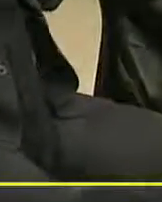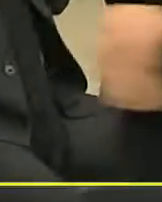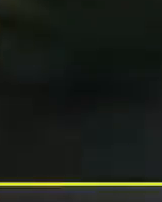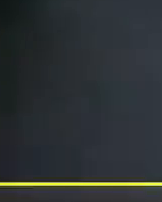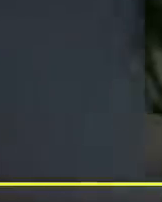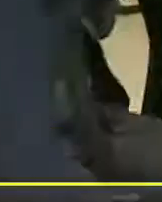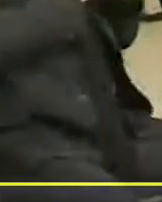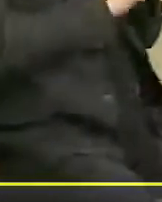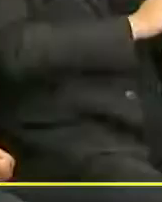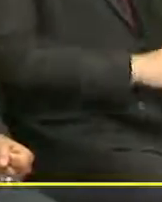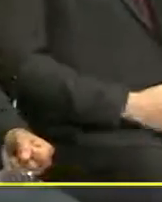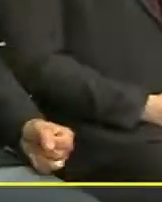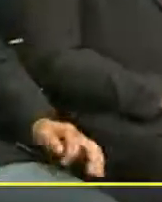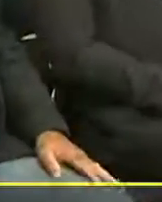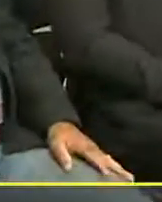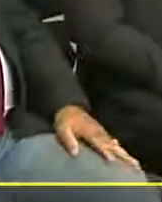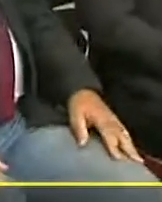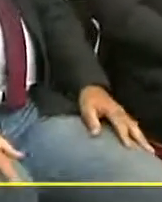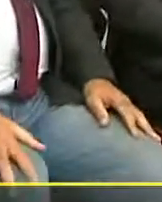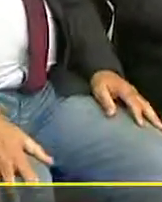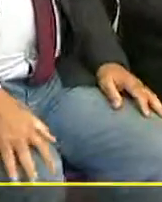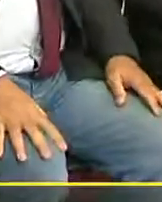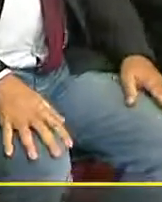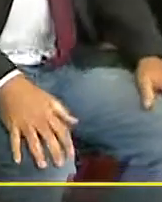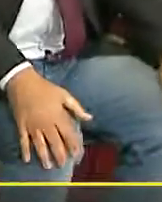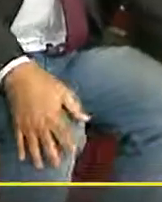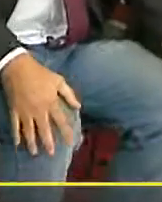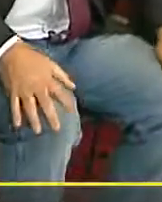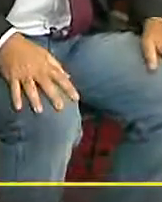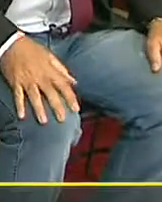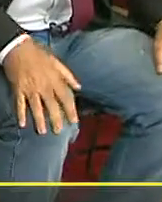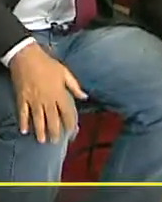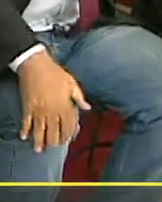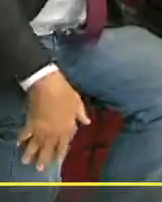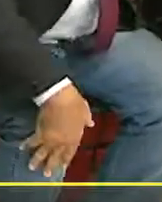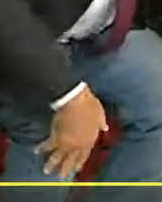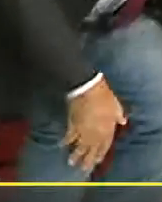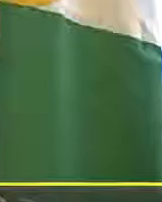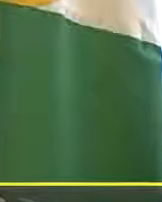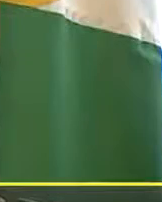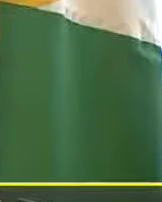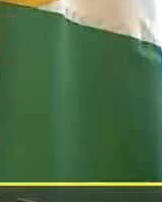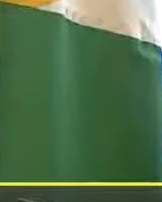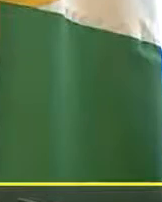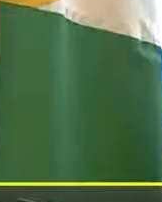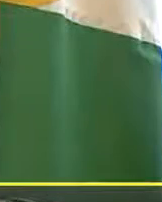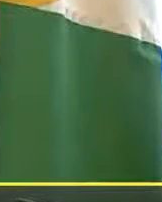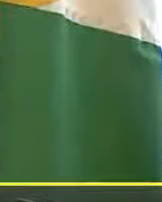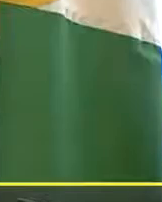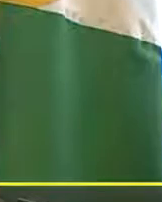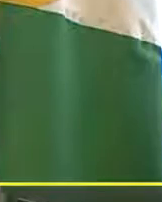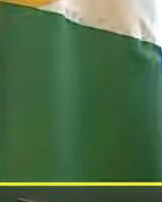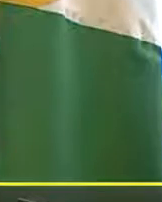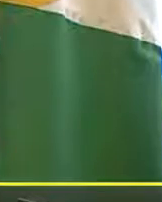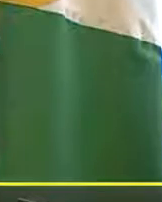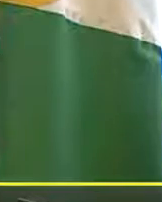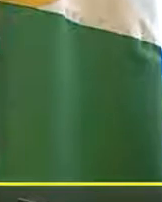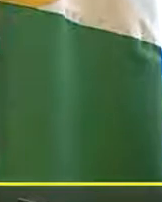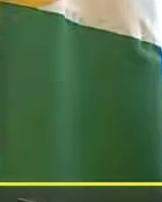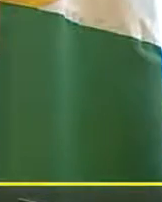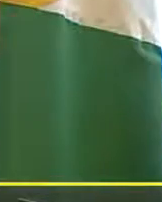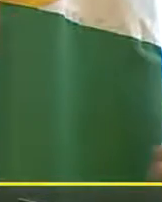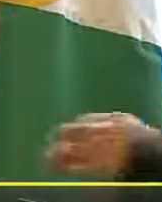E aí que ouviremos neste momento você não representante na mesa diretora da casa Deputado Airton